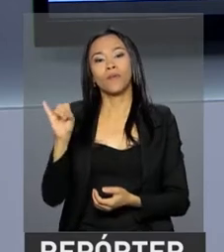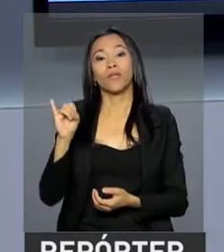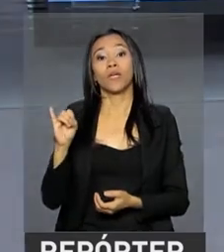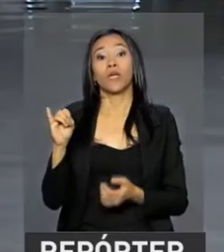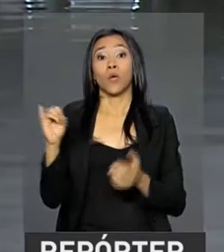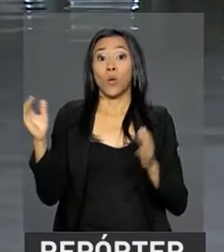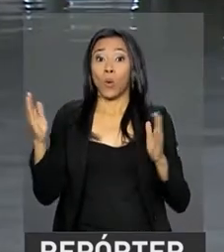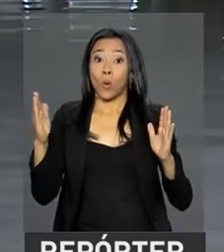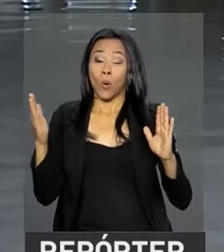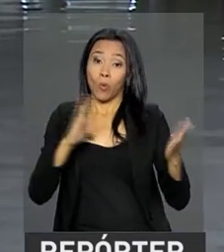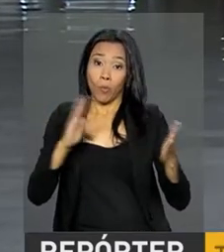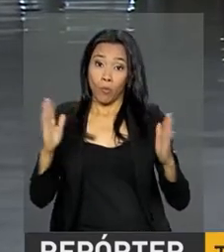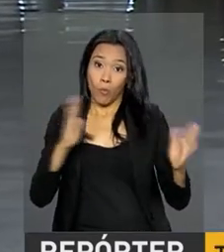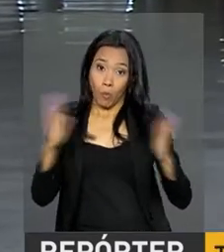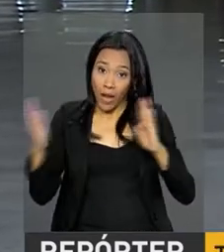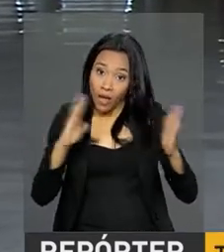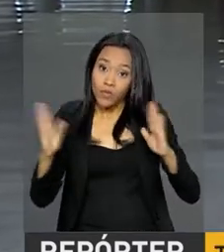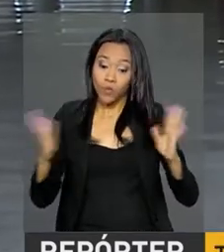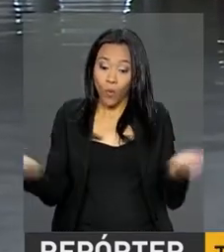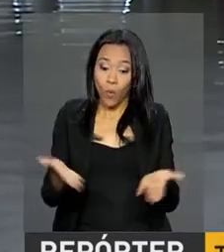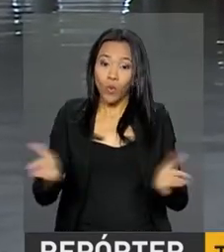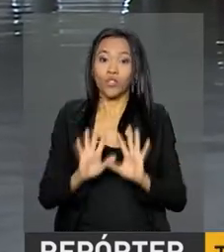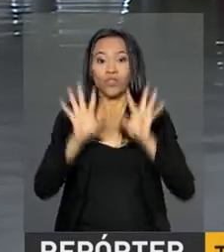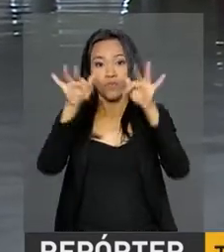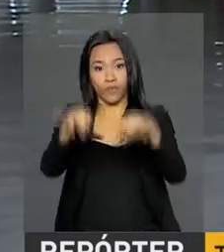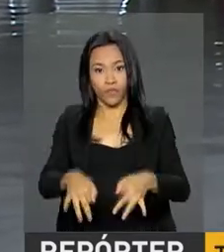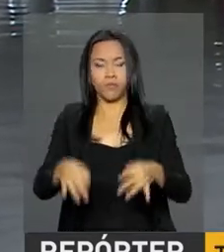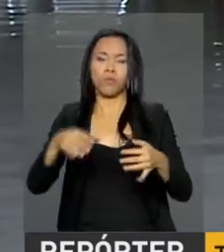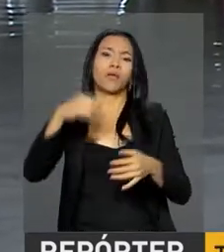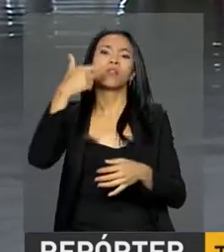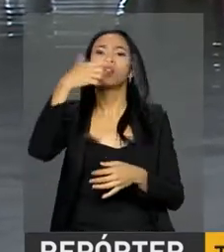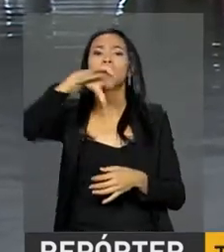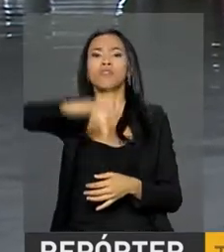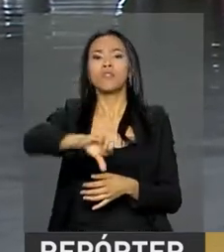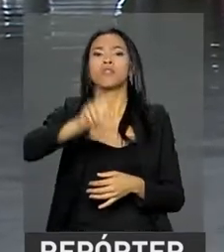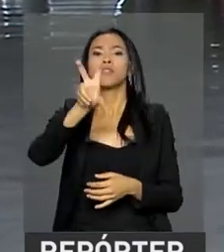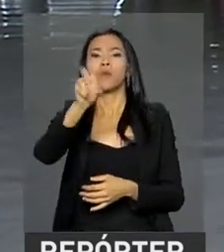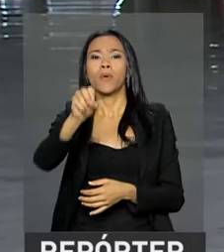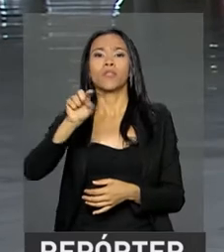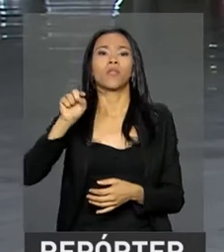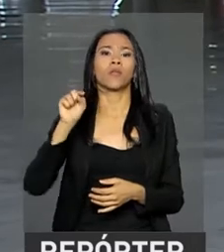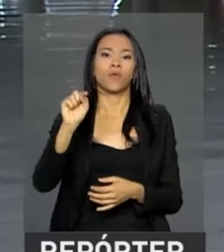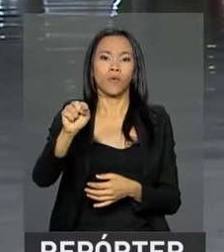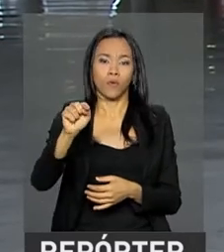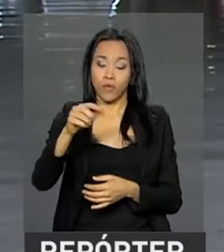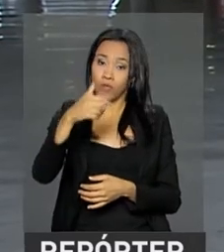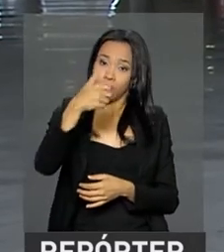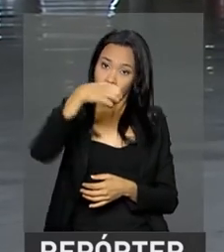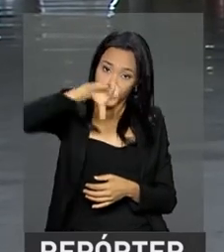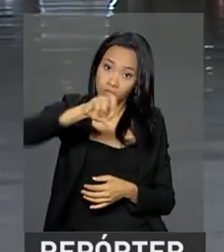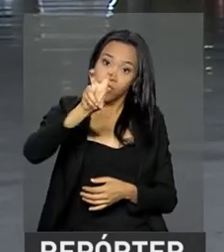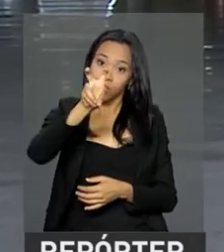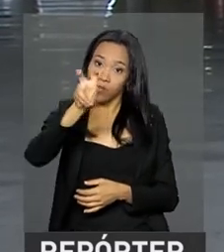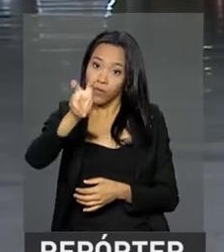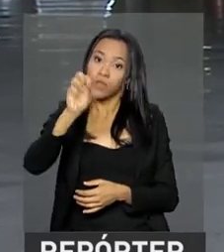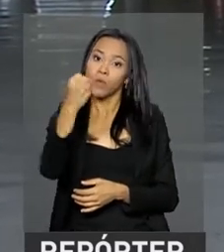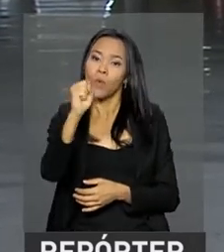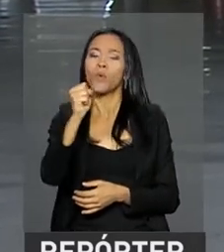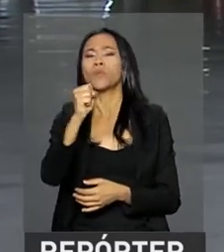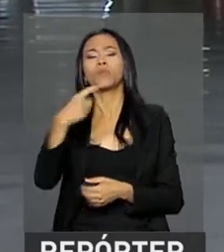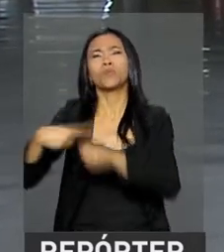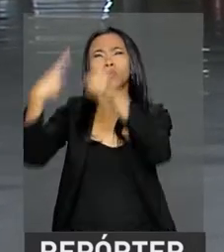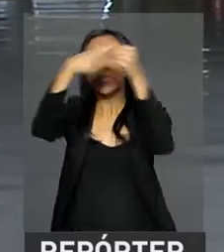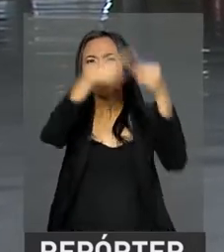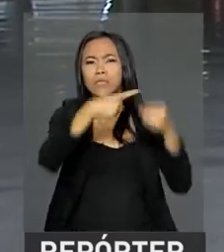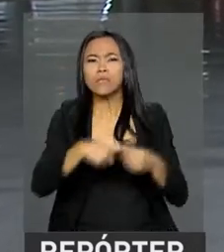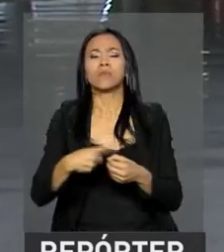prazo termina hoje para os estados e para 958 municípios que têm altos índices de trabalho infantil eles devem